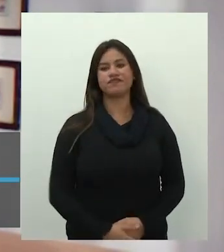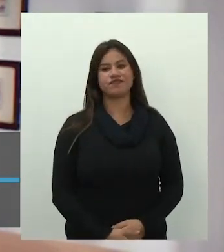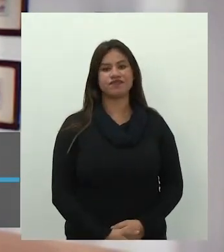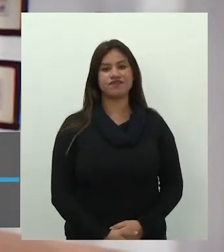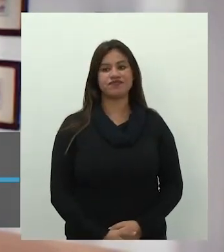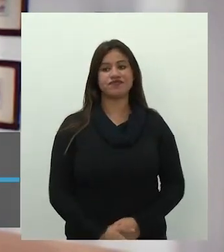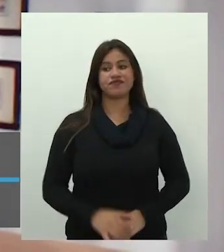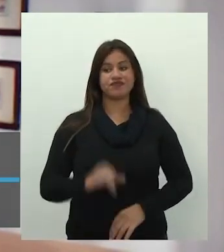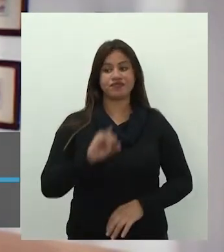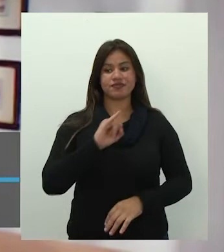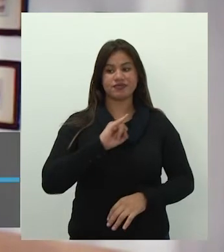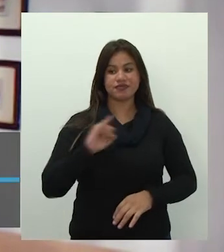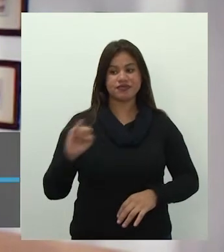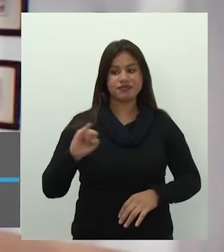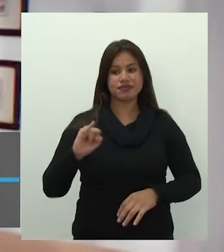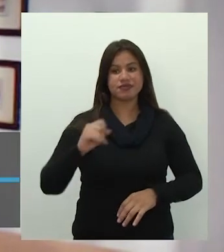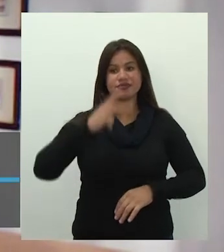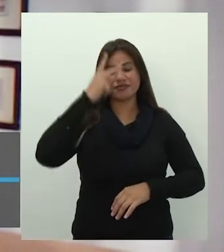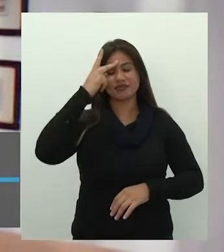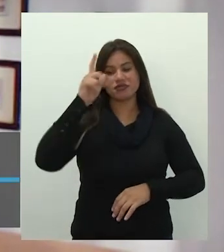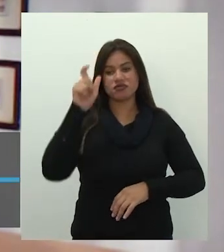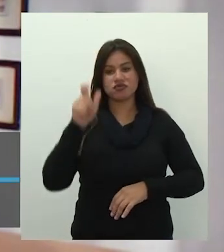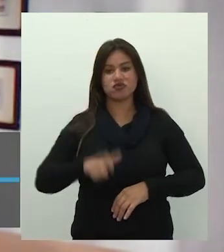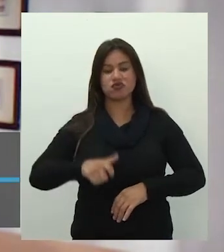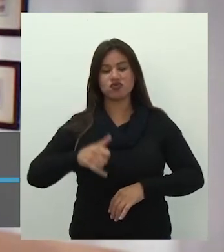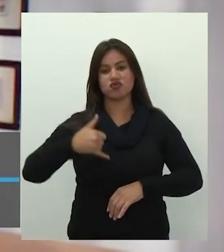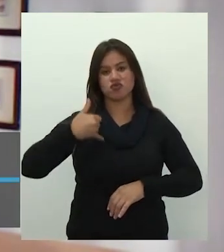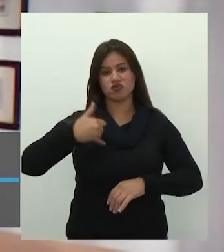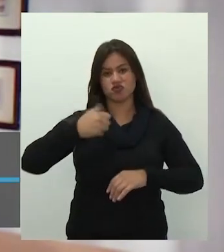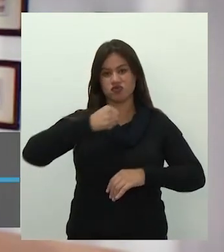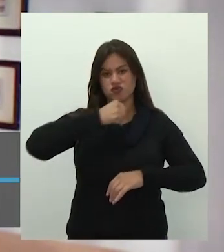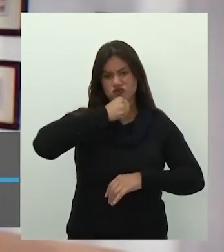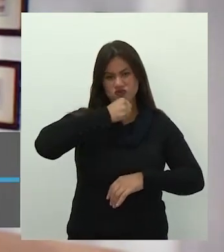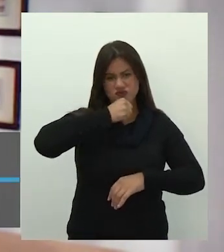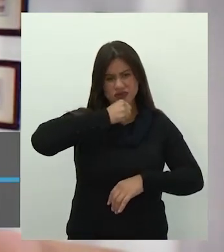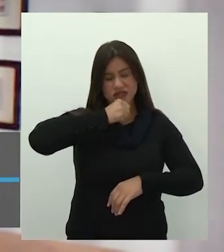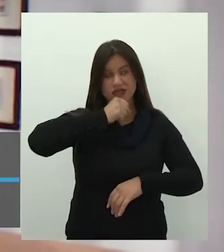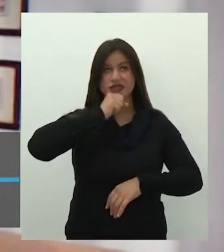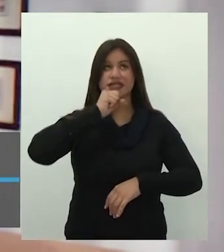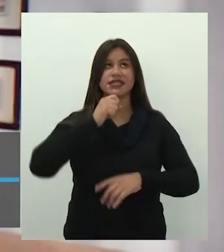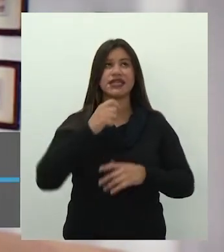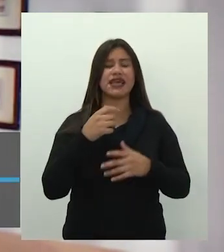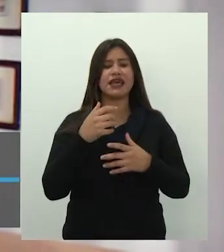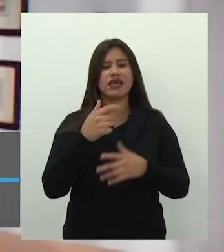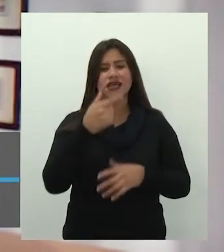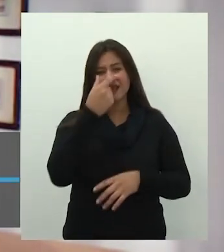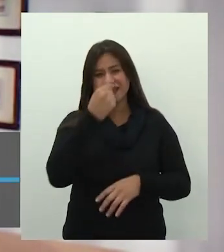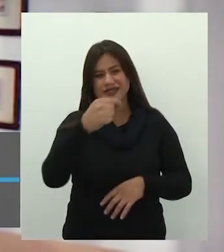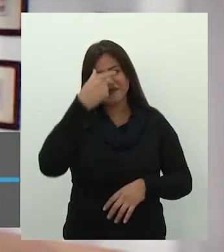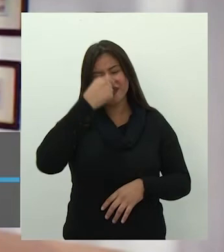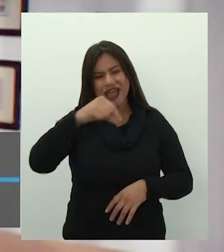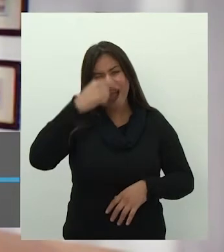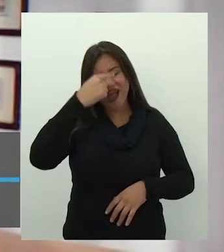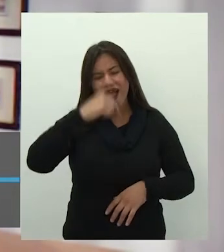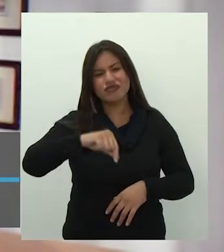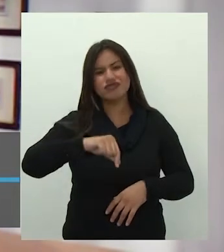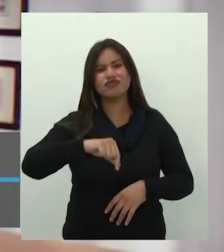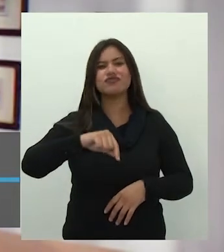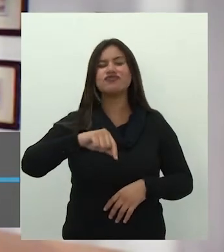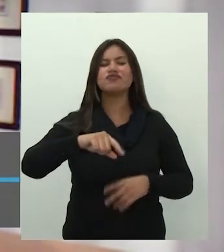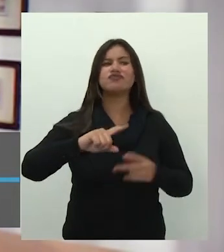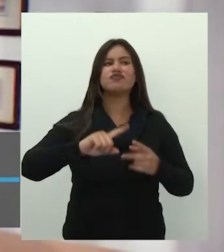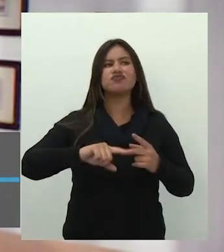um idoso está resfriado, parecendo gripado, não nessa época de pandemia, né? Em tempos